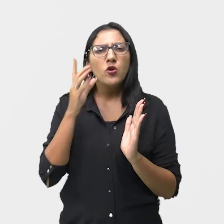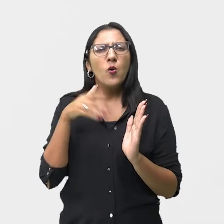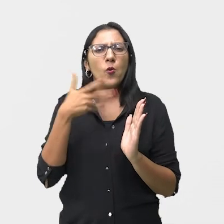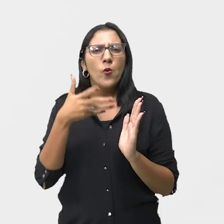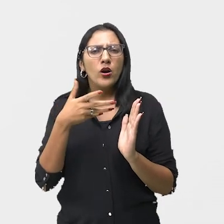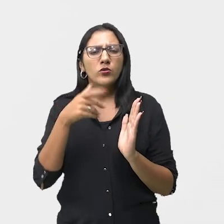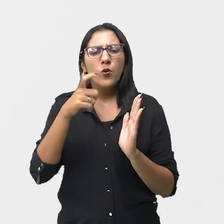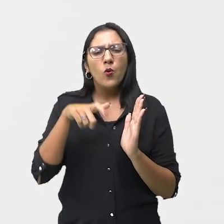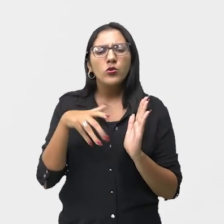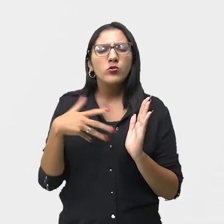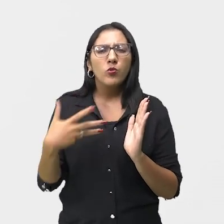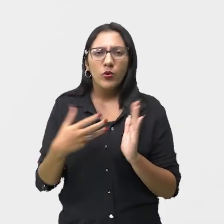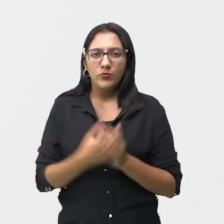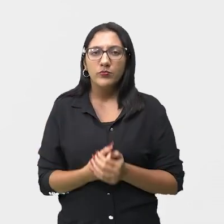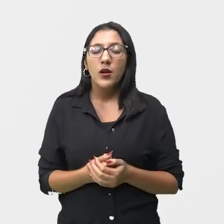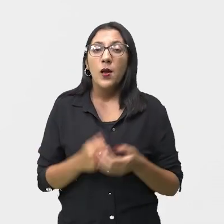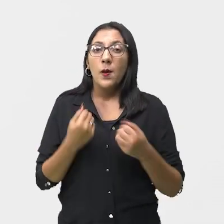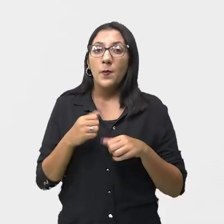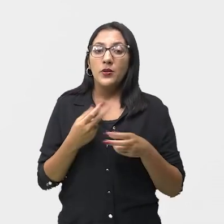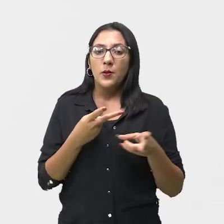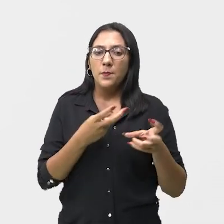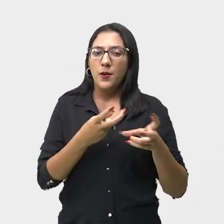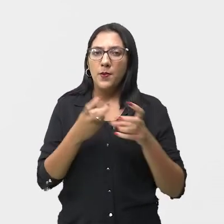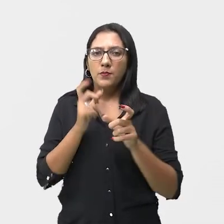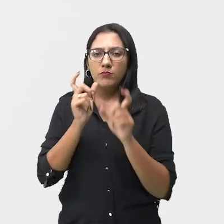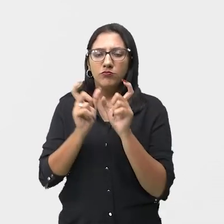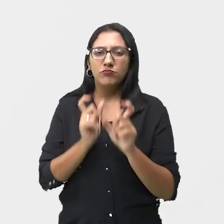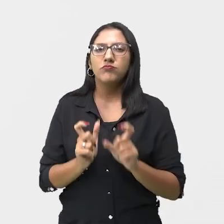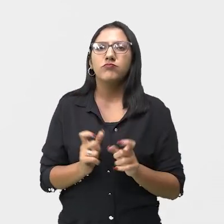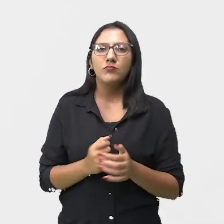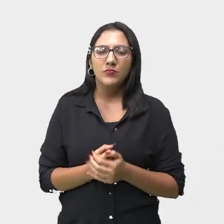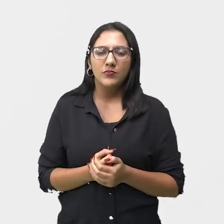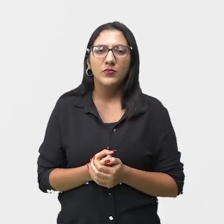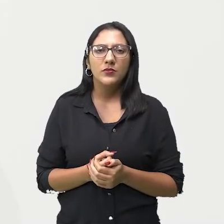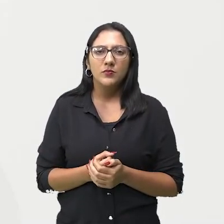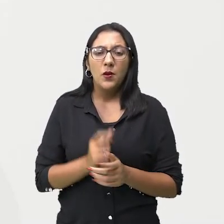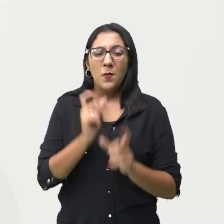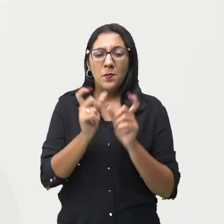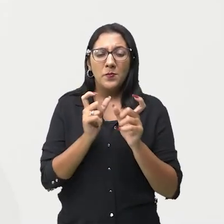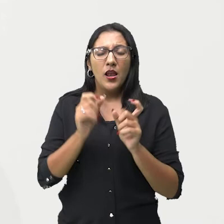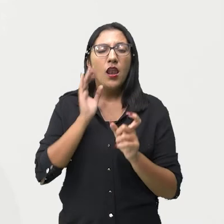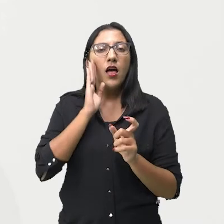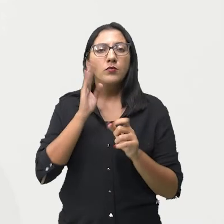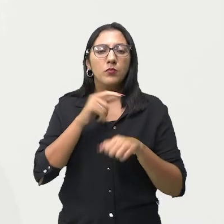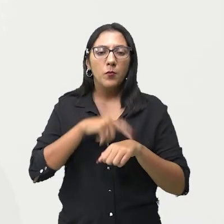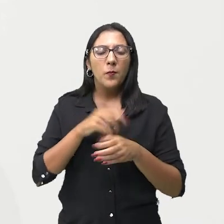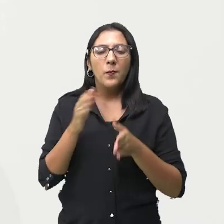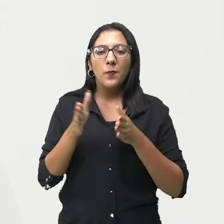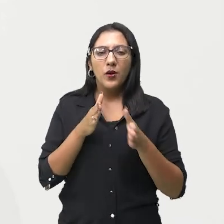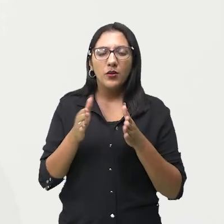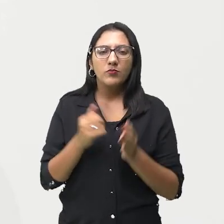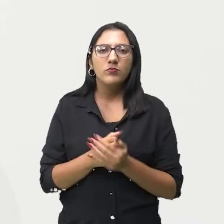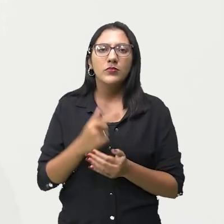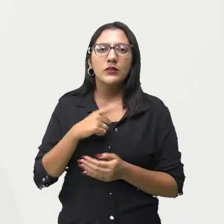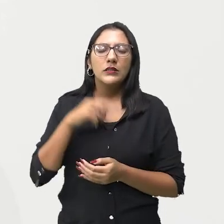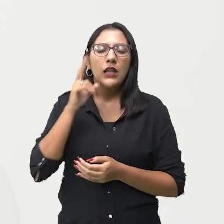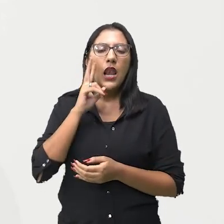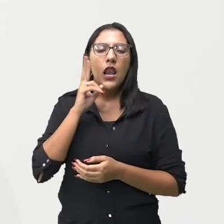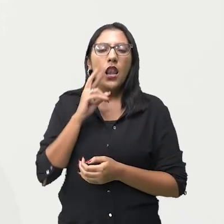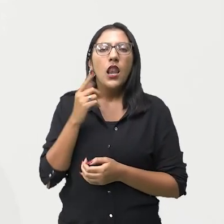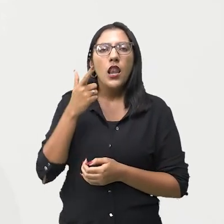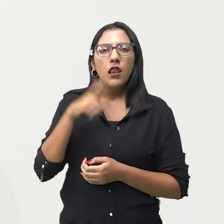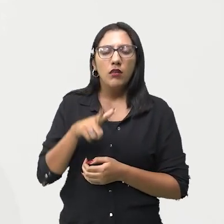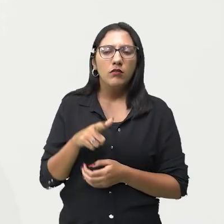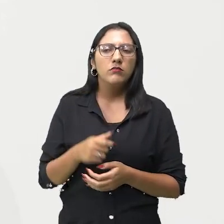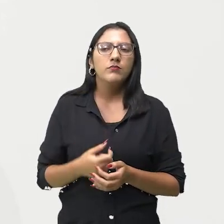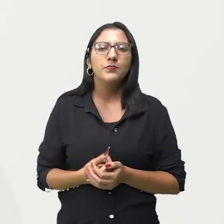né? Então, devemos recorrer ao tempo verbal predominante para recuperarmos essa